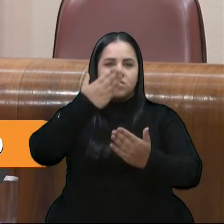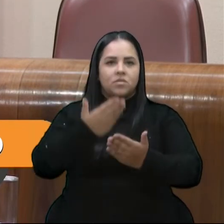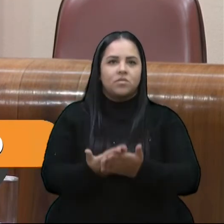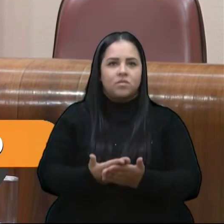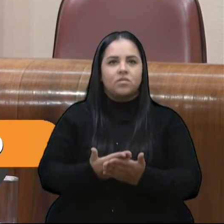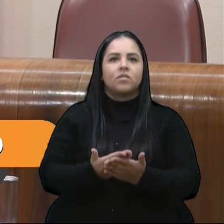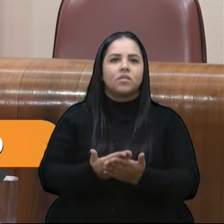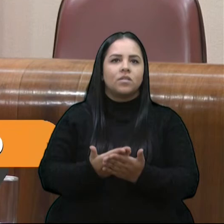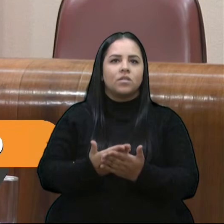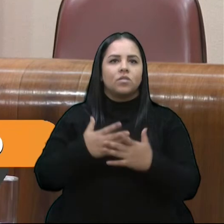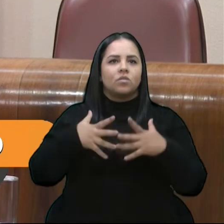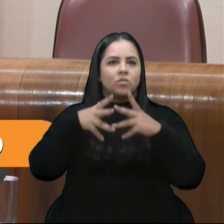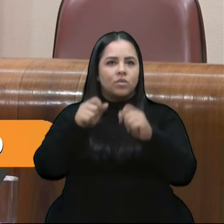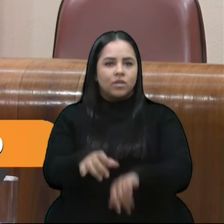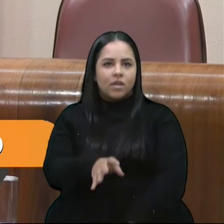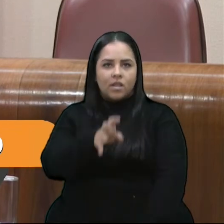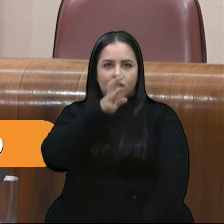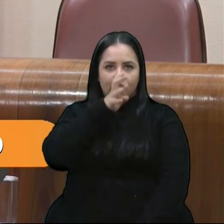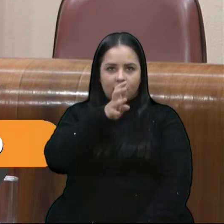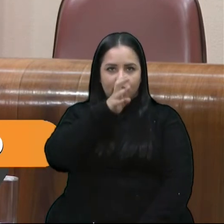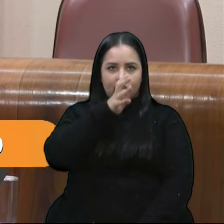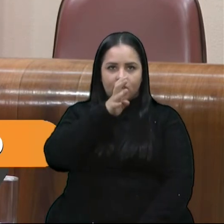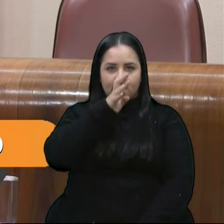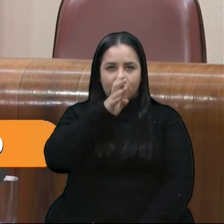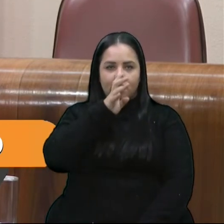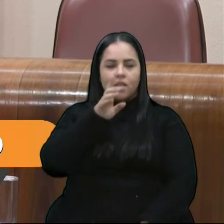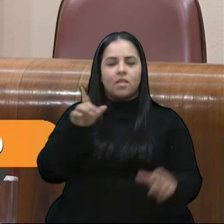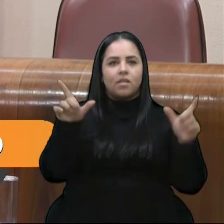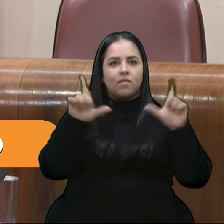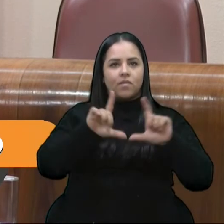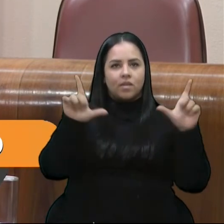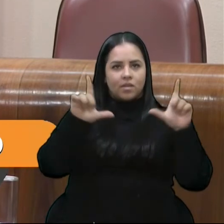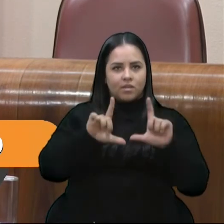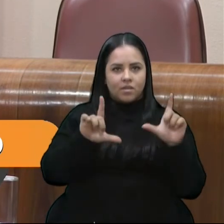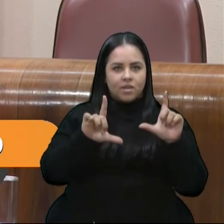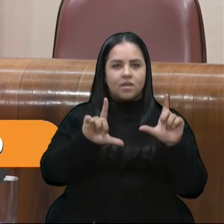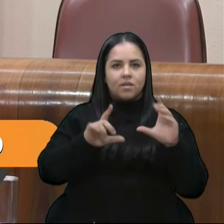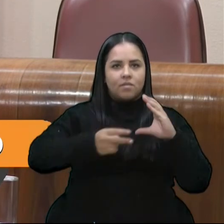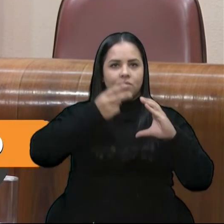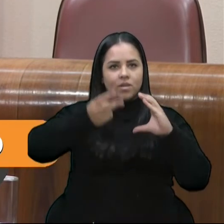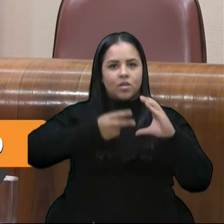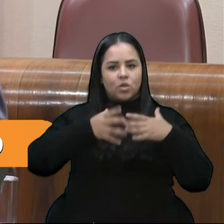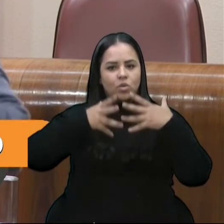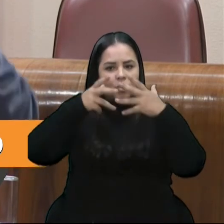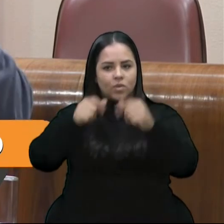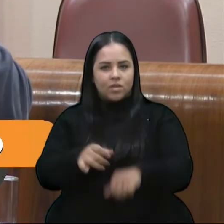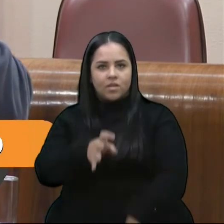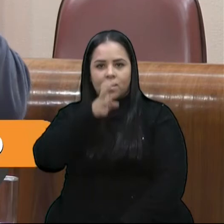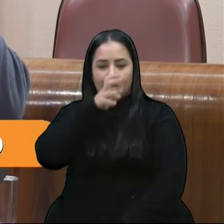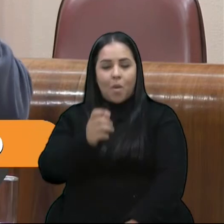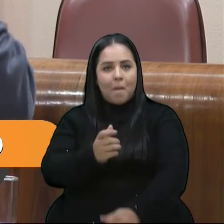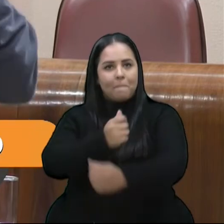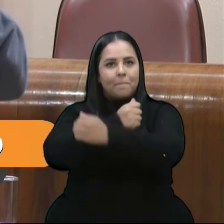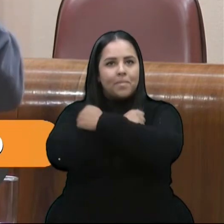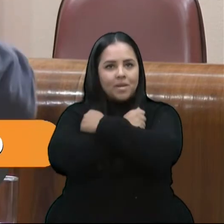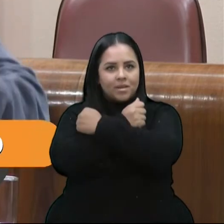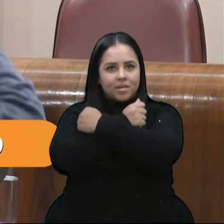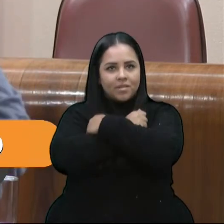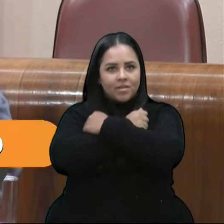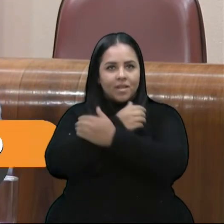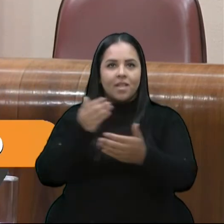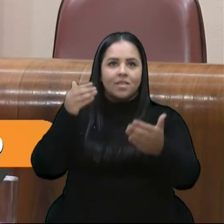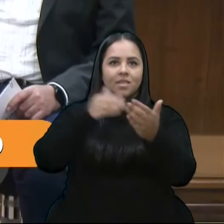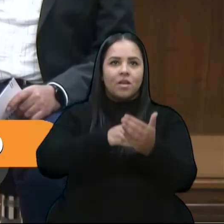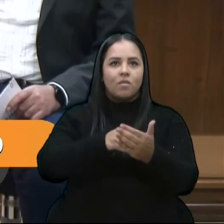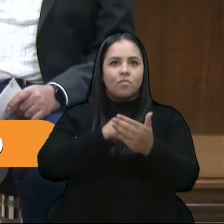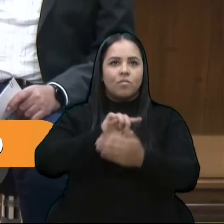nossos telespectadores da TV Câmara e também os internautas. Um grande abraço e até o nosso próximo